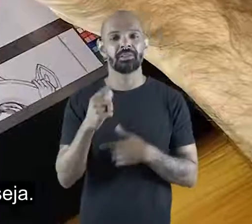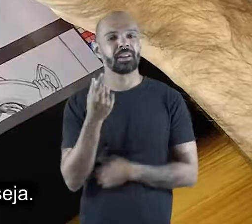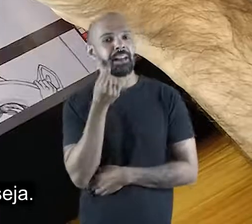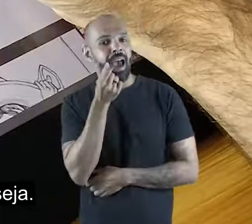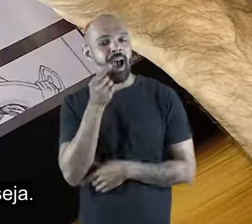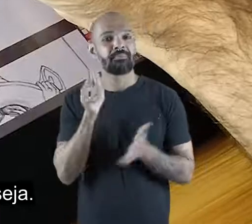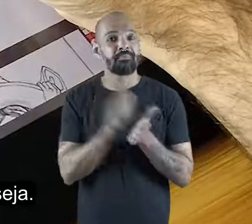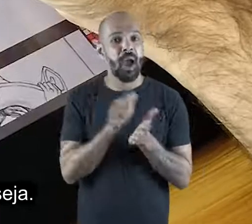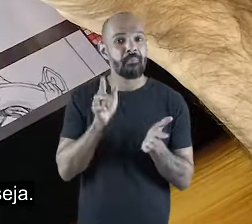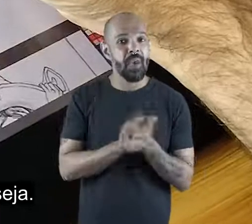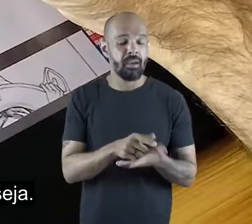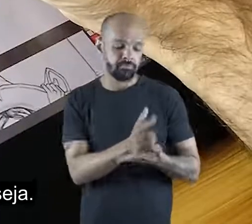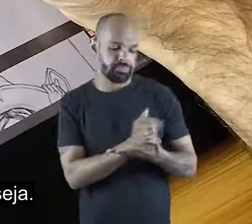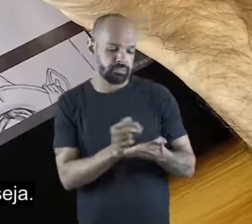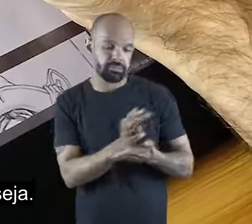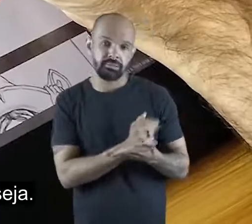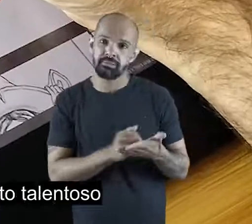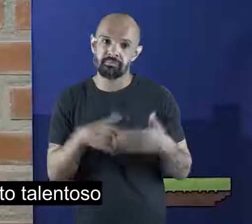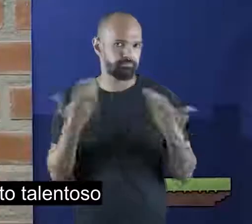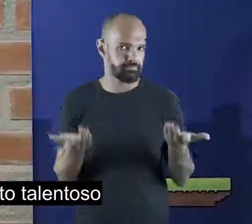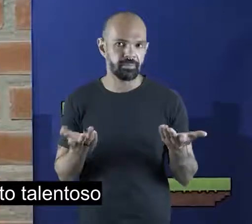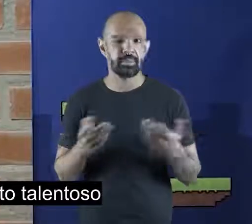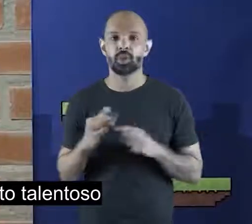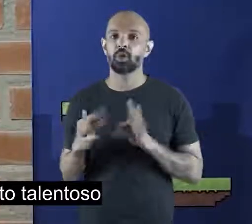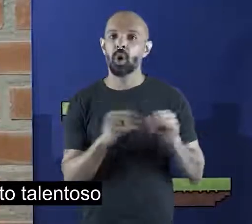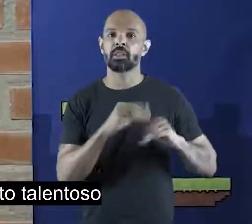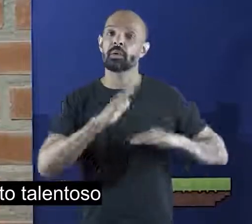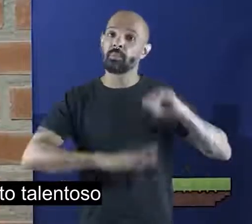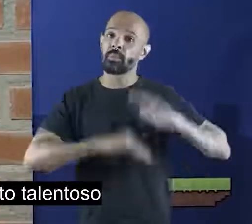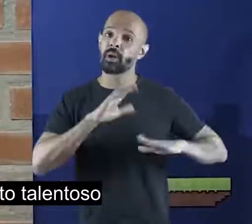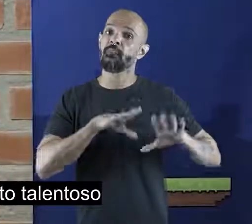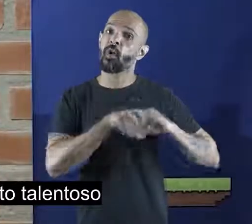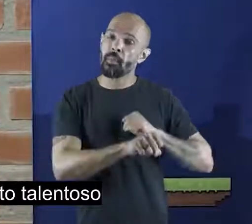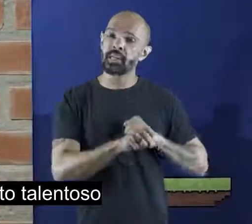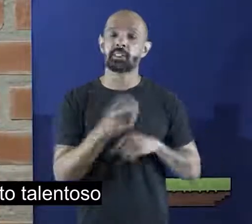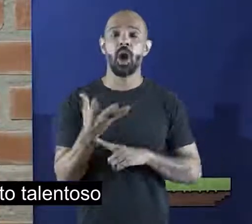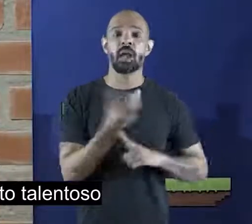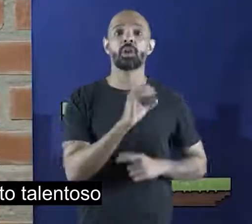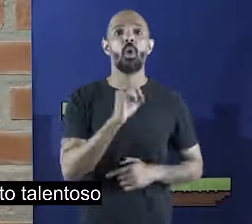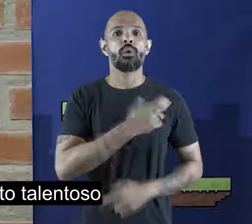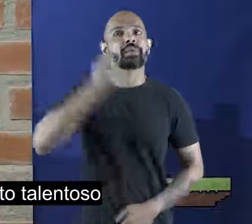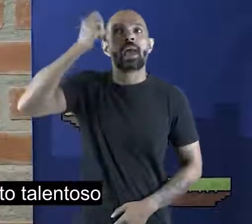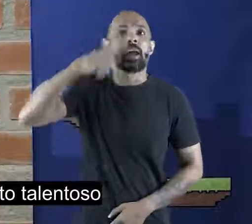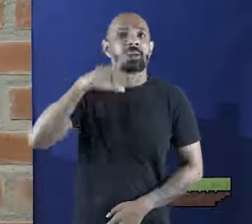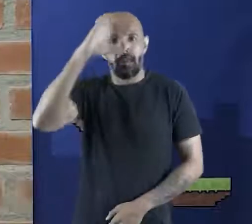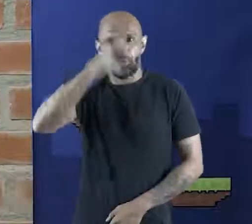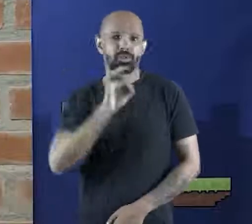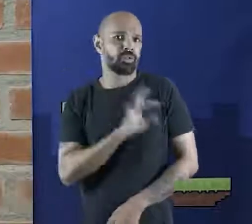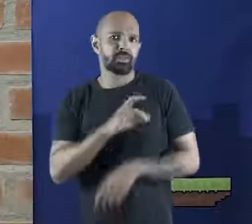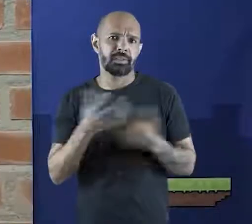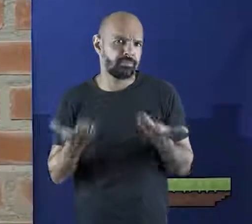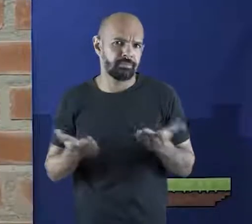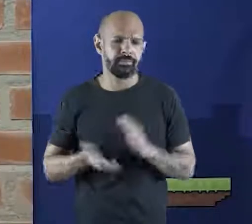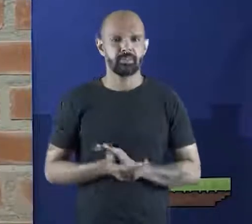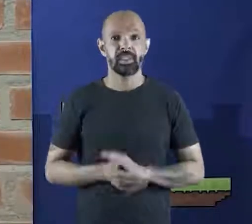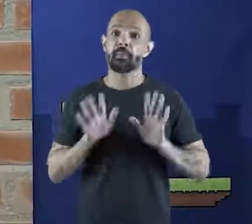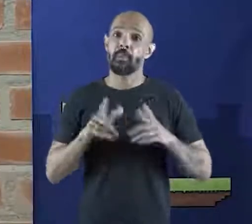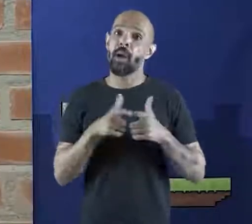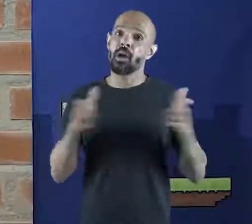lápis, papel, aquarela, o que seja. Todos eles têm uma formação artística. Ou não, o cara é muito talentoso e ele aprendeu sozinho.